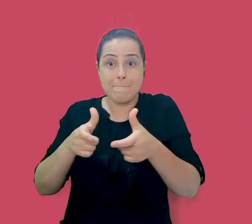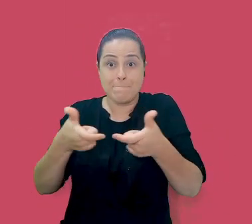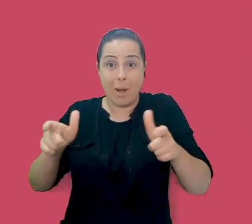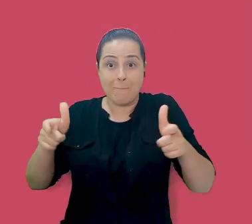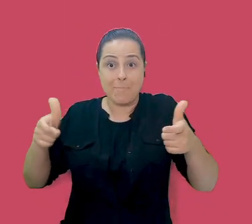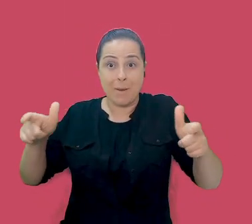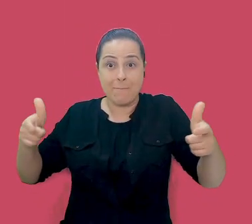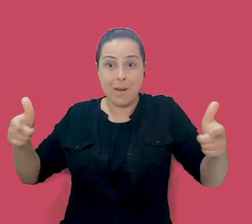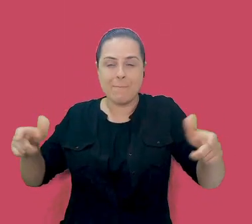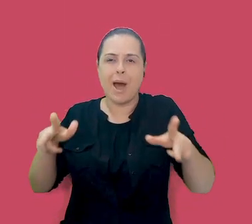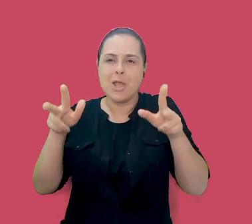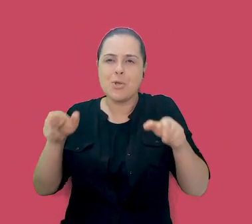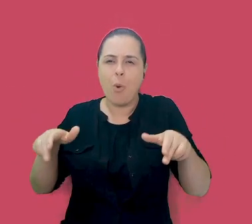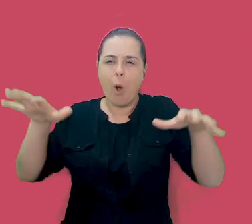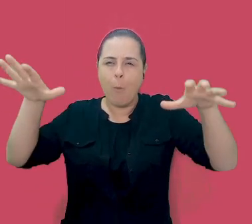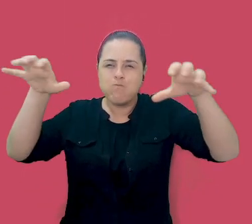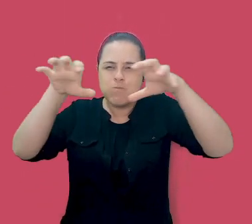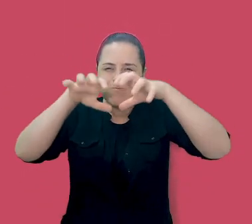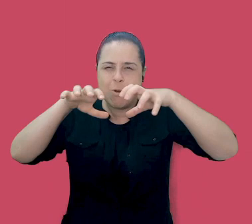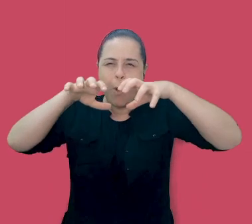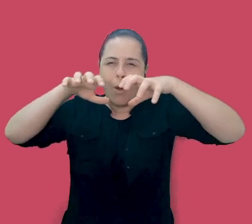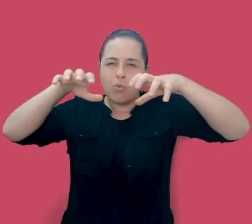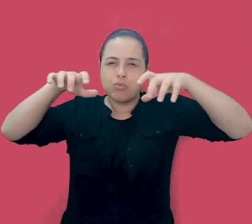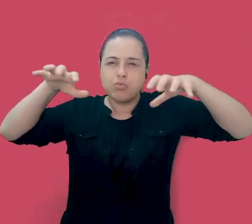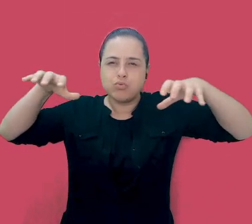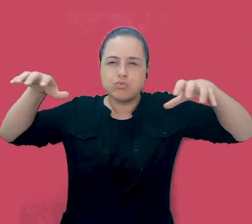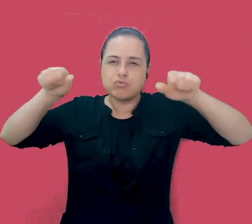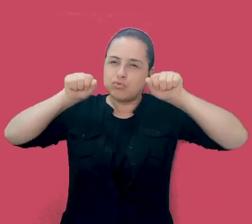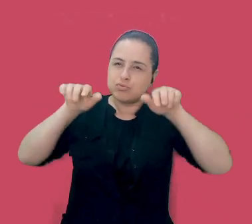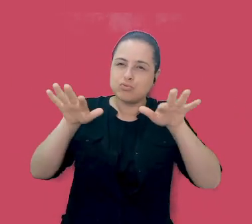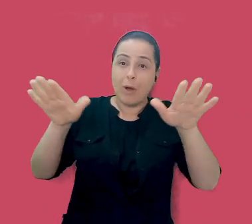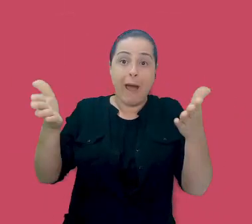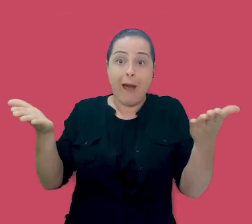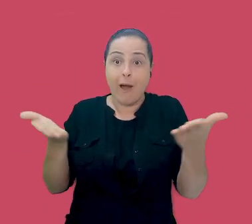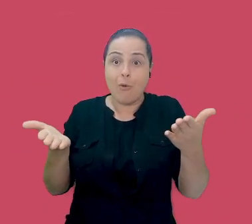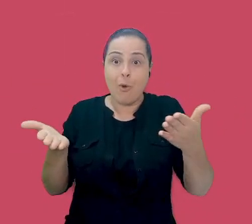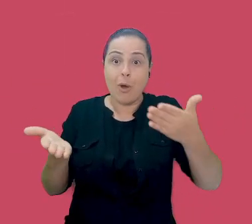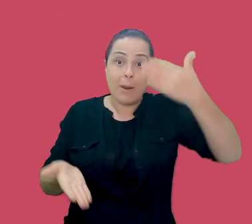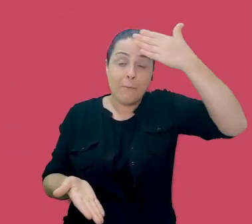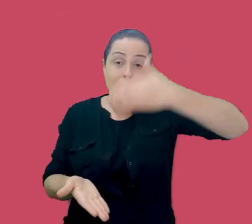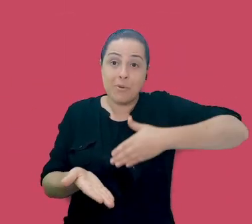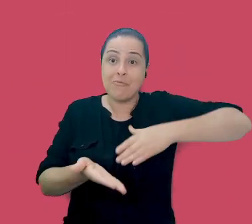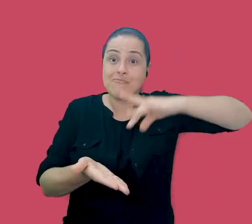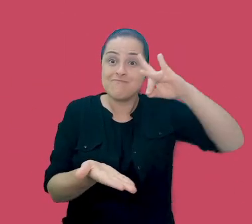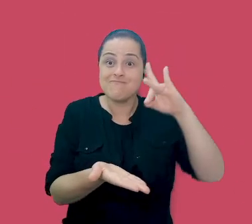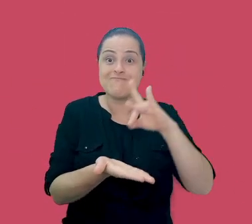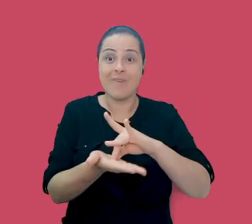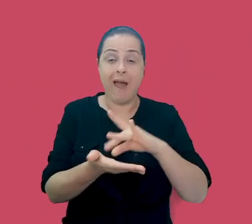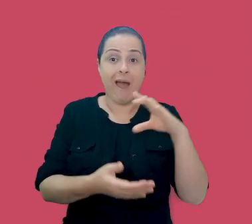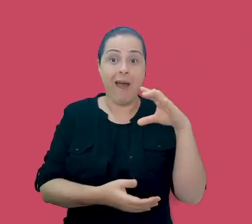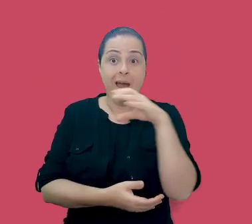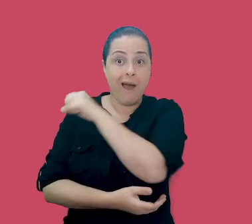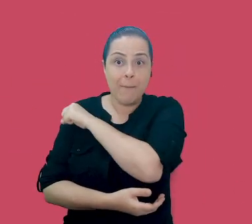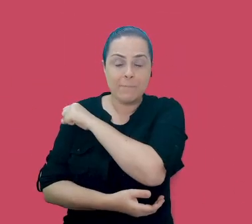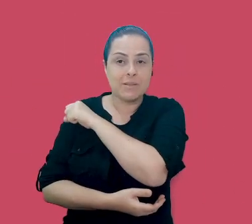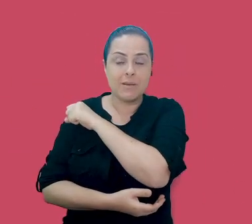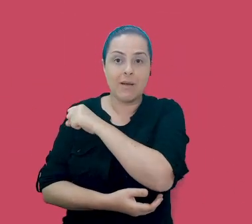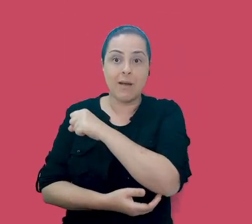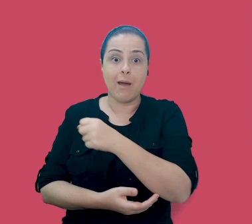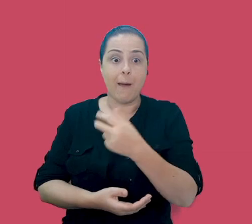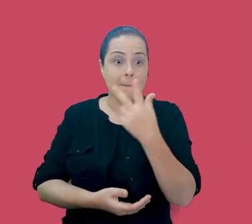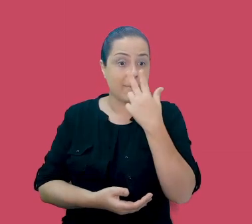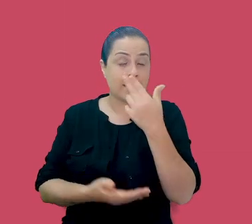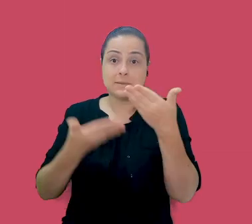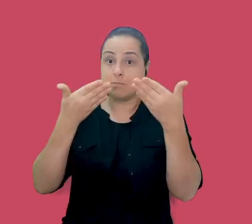espaço essa nuvem, e agora as coisas estão se concretizando de uma forma muito mais, acho que talvez rápida e disruptiva.